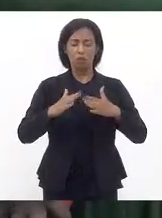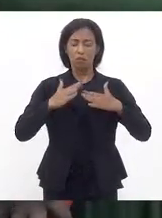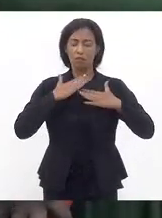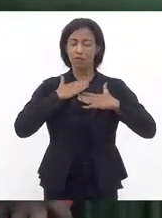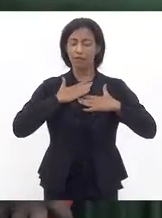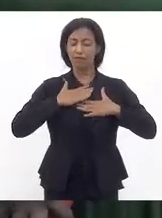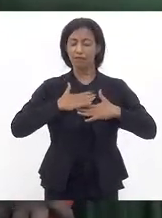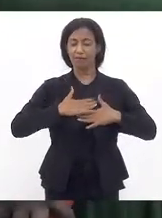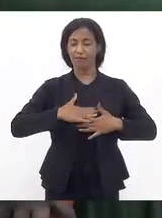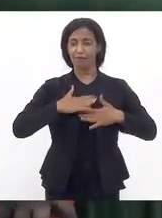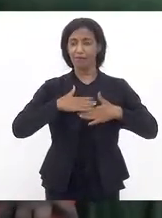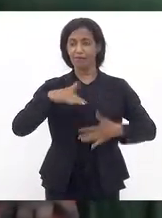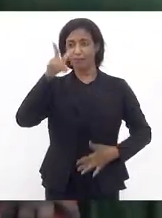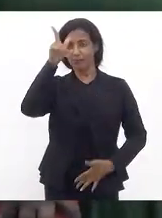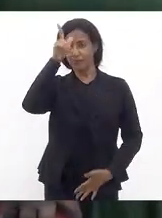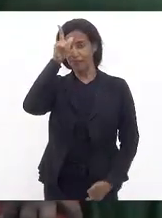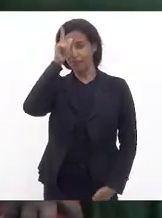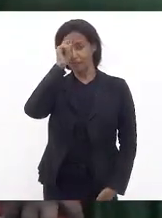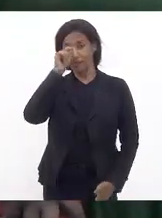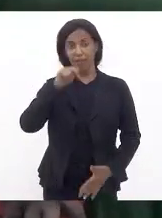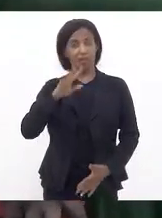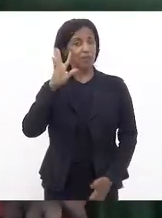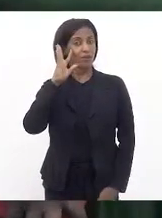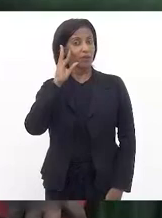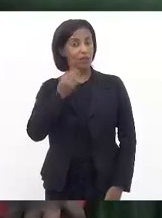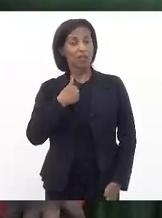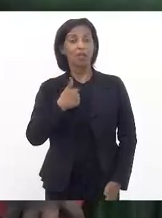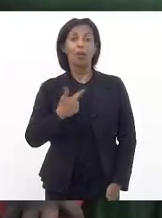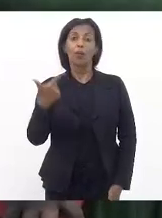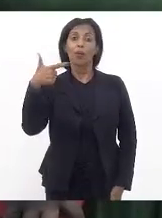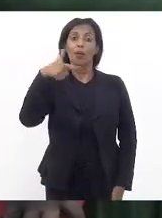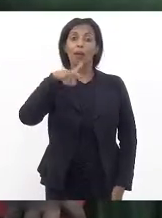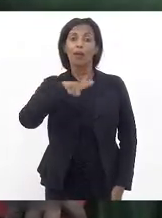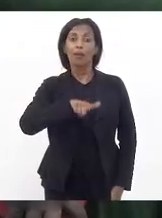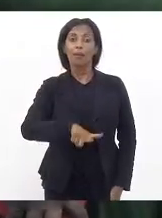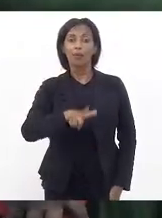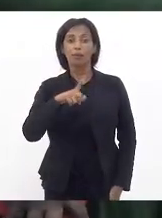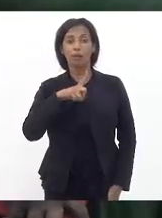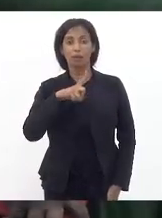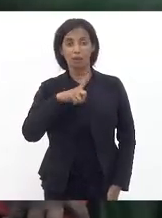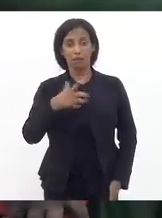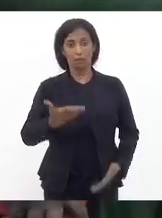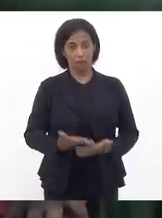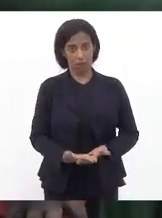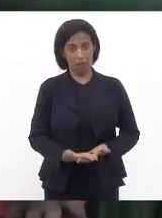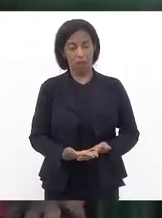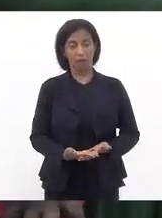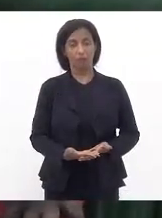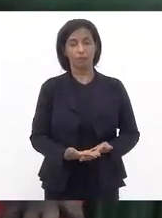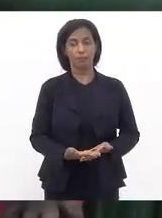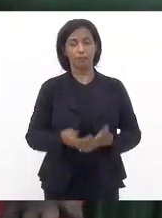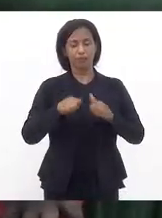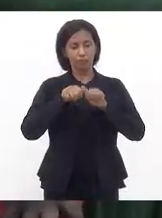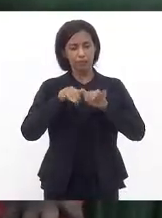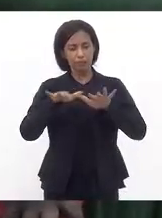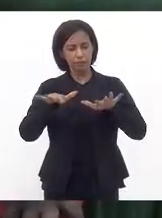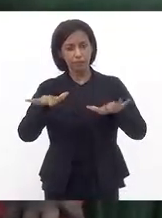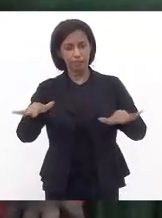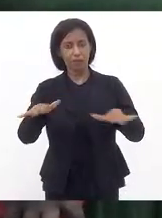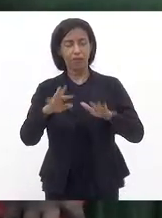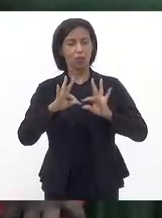maior Tranquilidade e baseada nesta decisão que eu repito tem tem repercussão geral